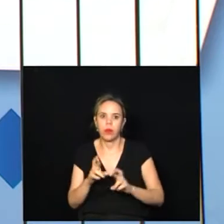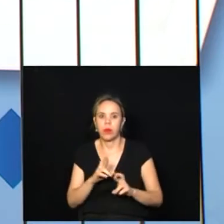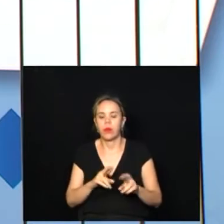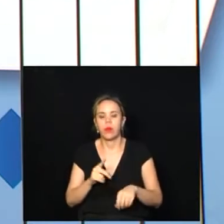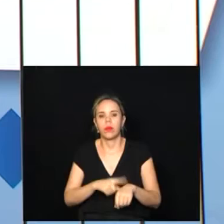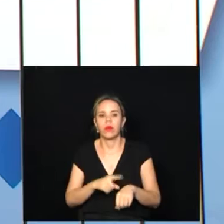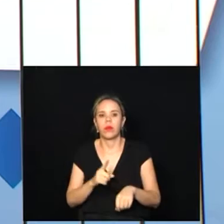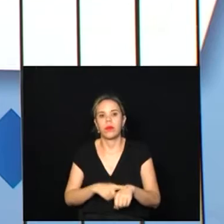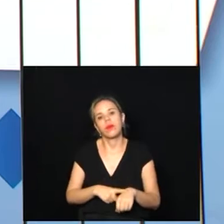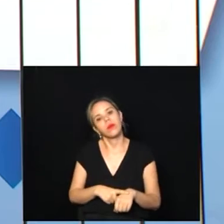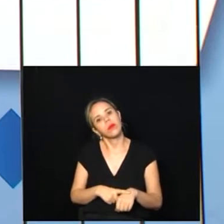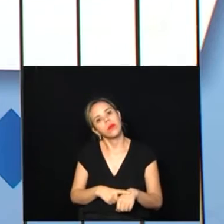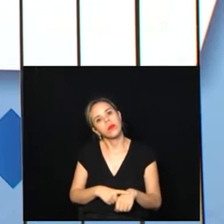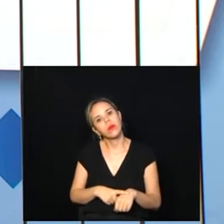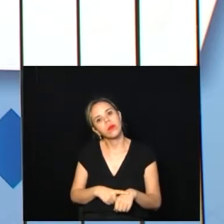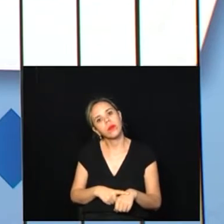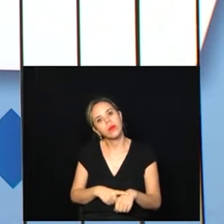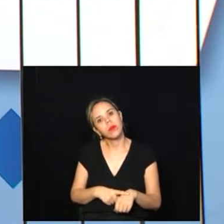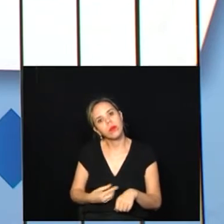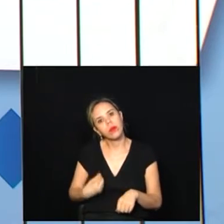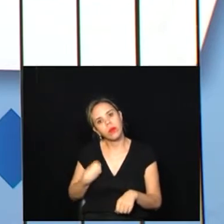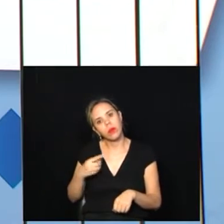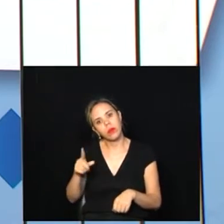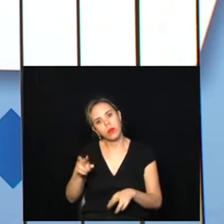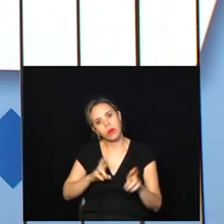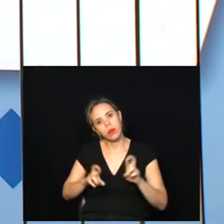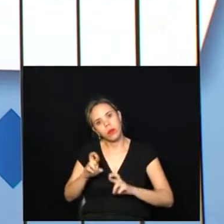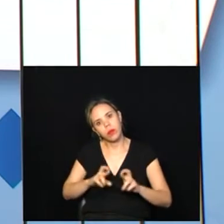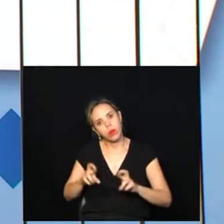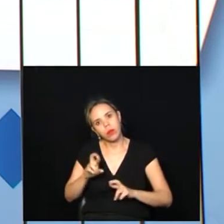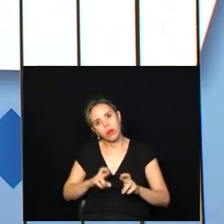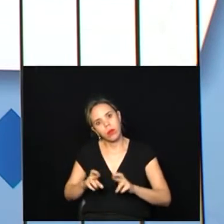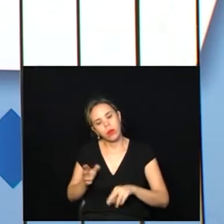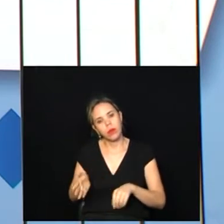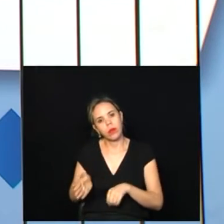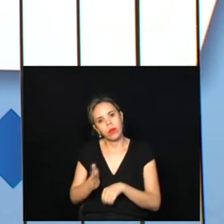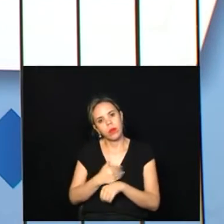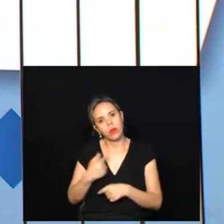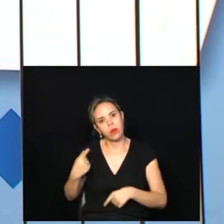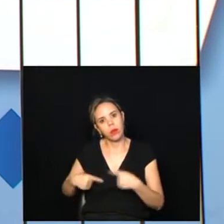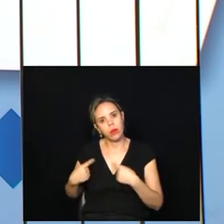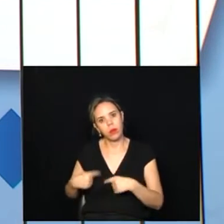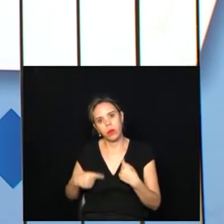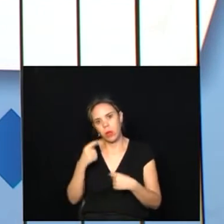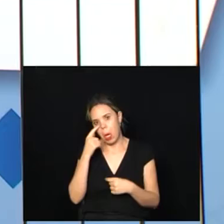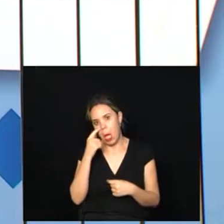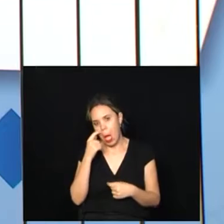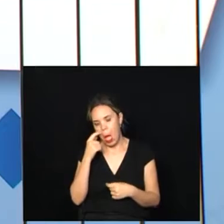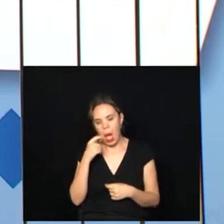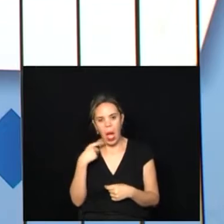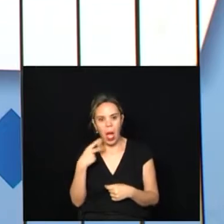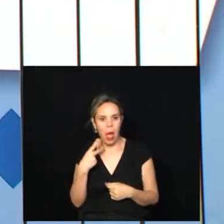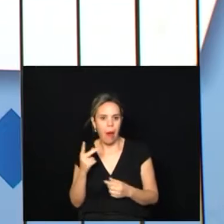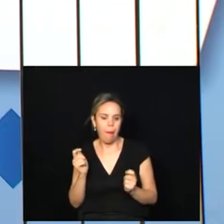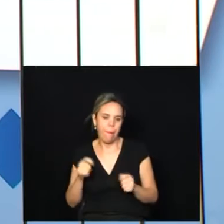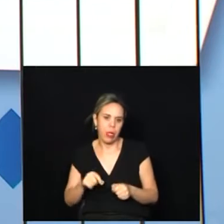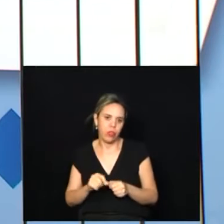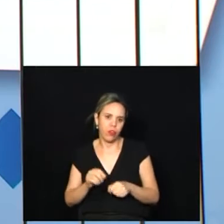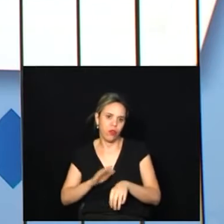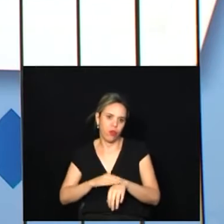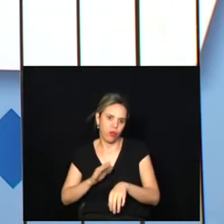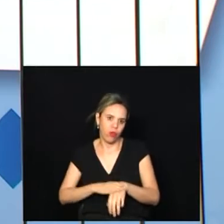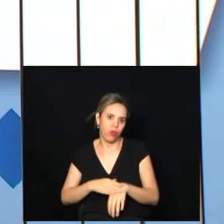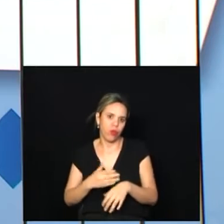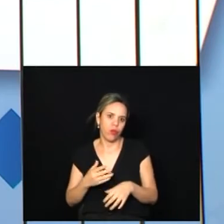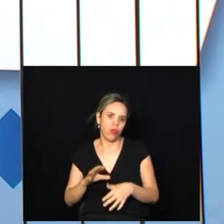o momento em que aquela matéria está para ser analisada e antes da discussão, algum parlamentar, que pode ser o autor,